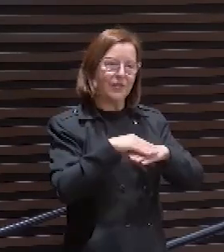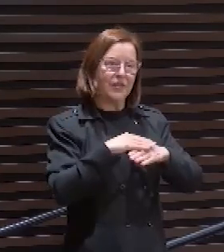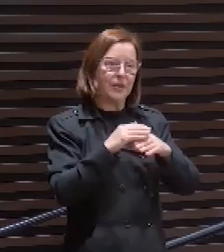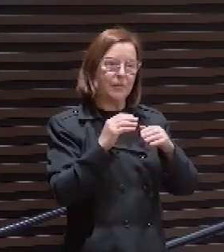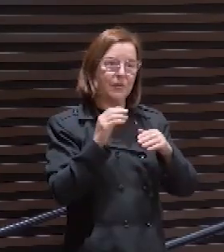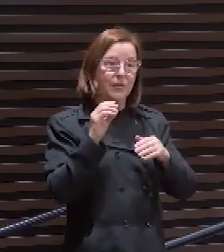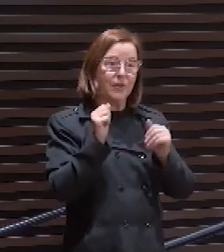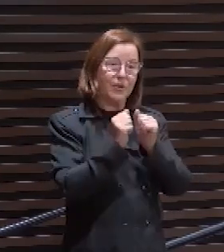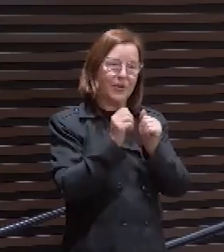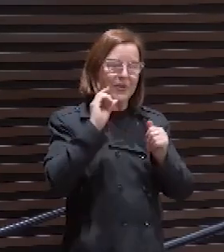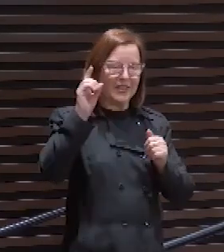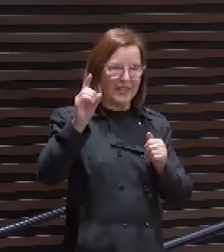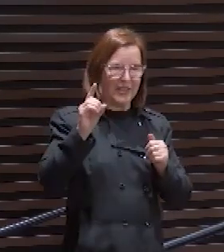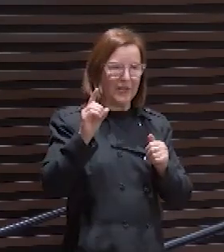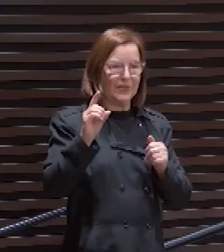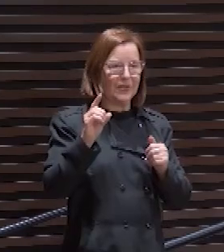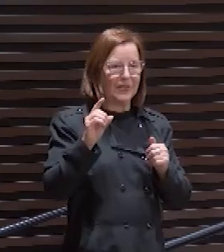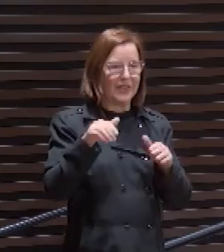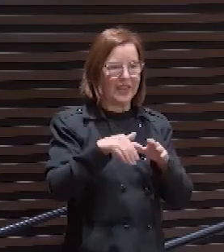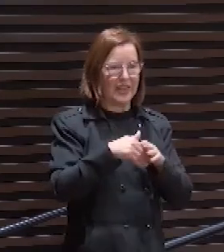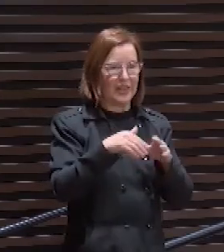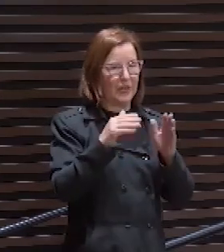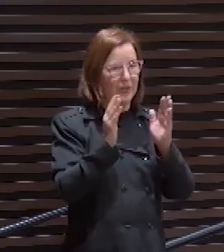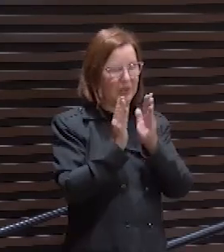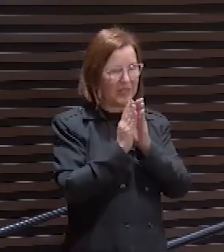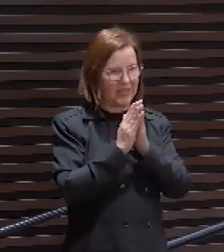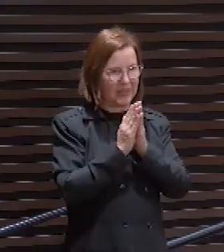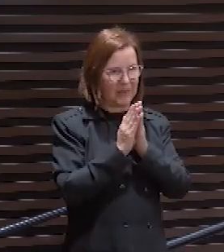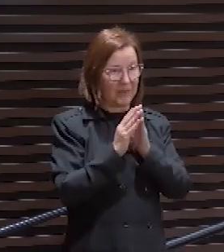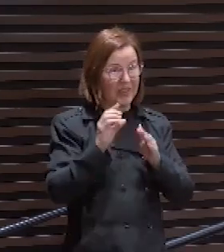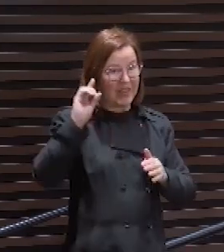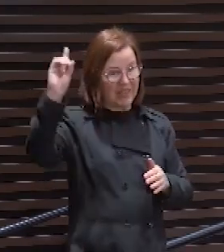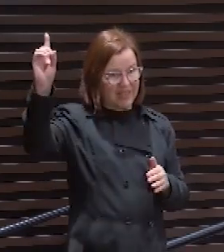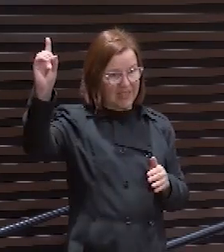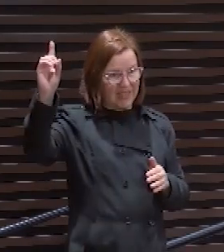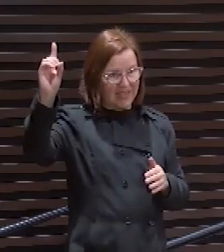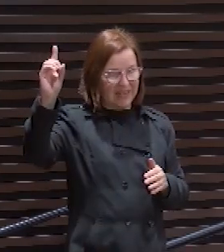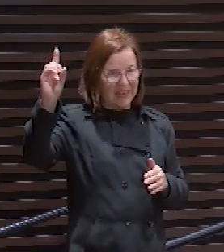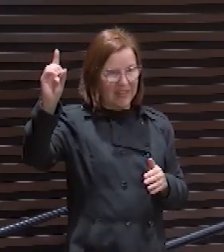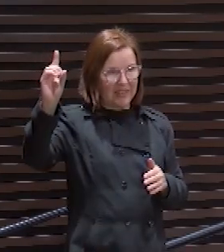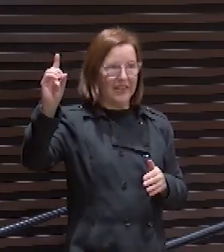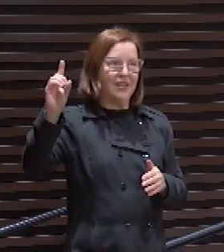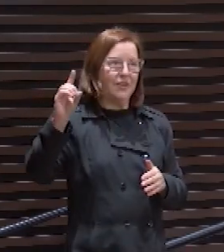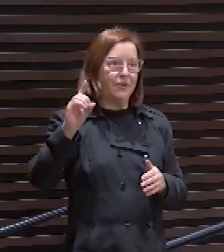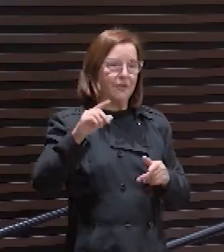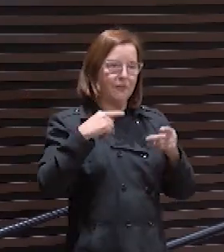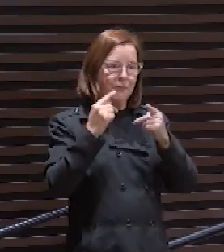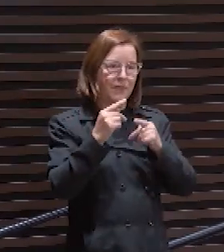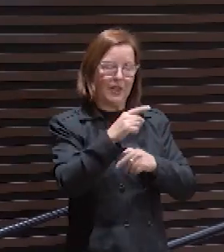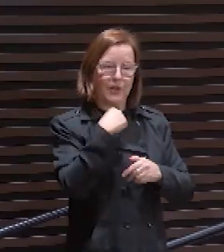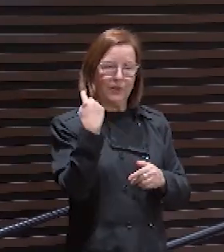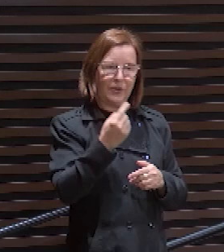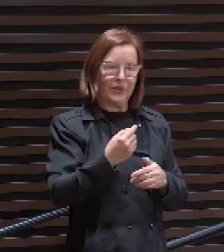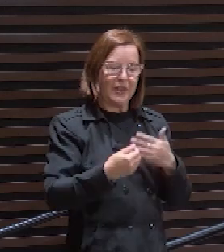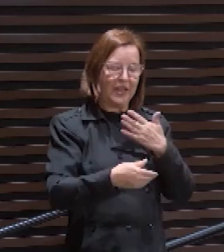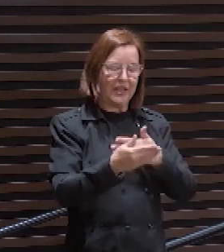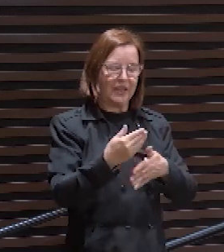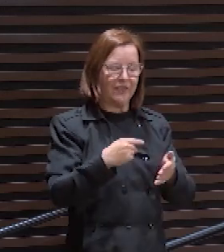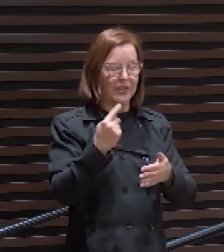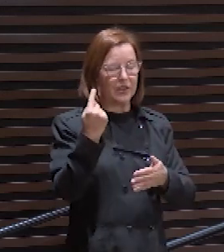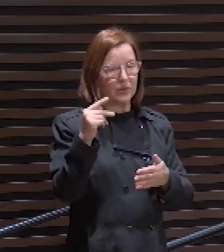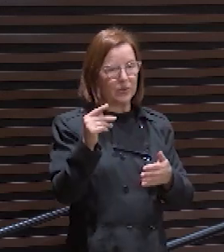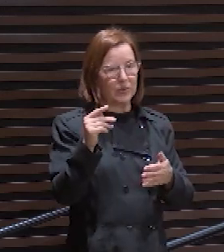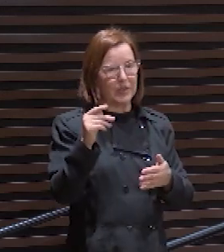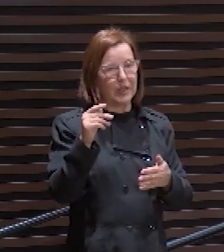fala conosco através da sua santa palavra, para que tenhamos intimidade com Ele e sejamos formados à imagem do Teu Filho.